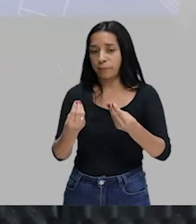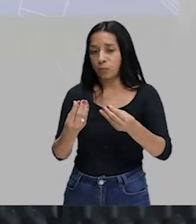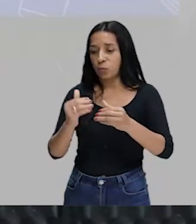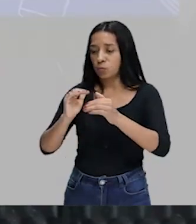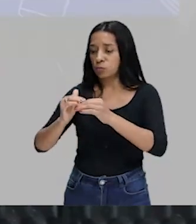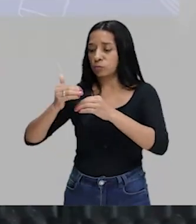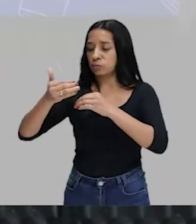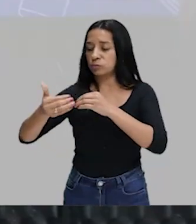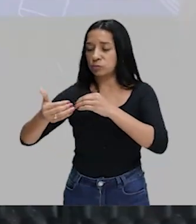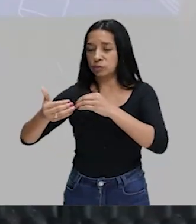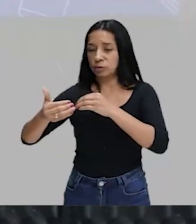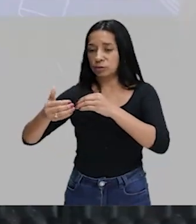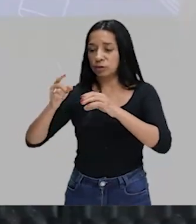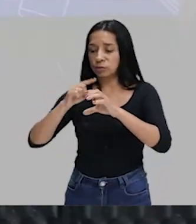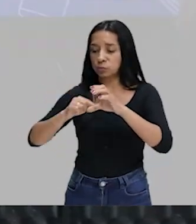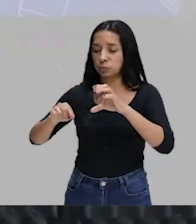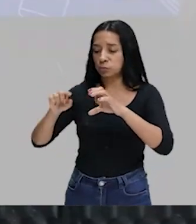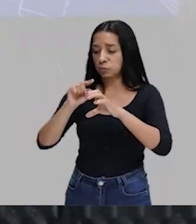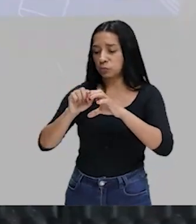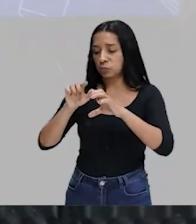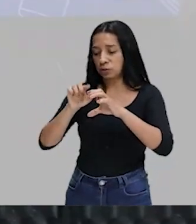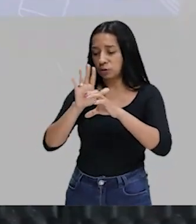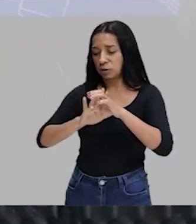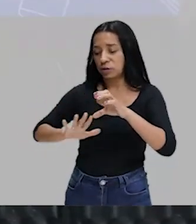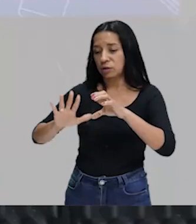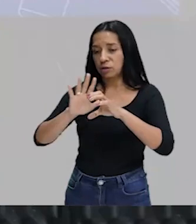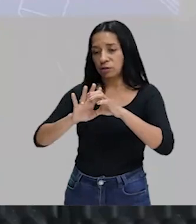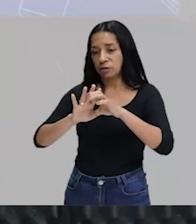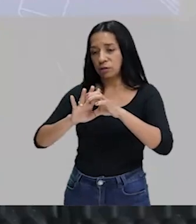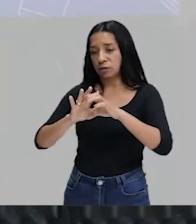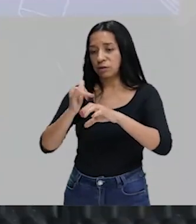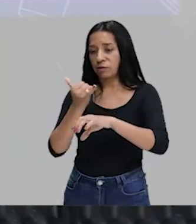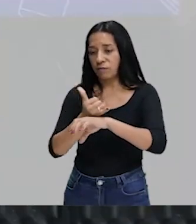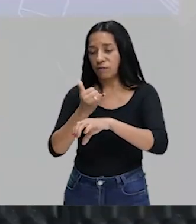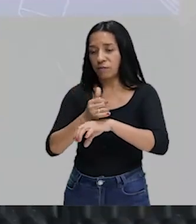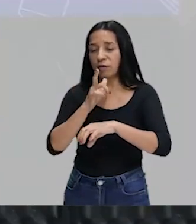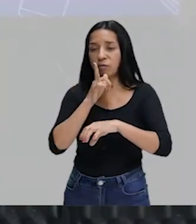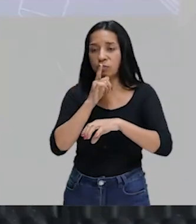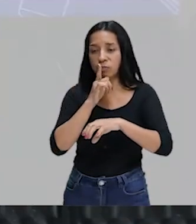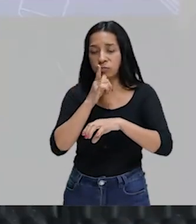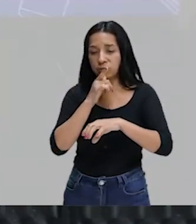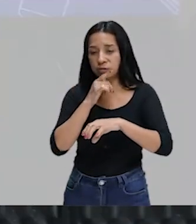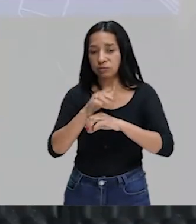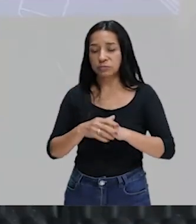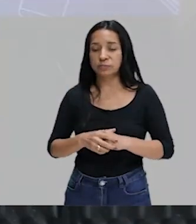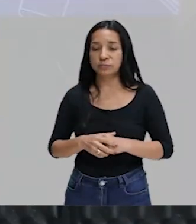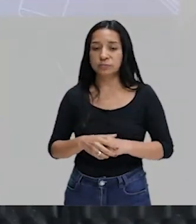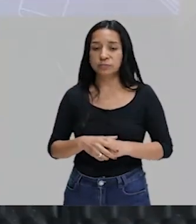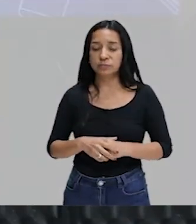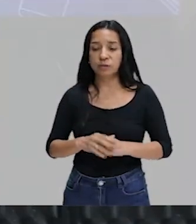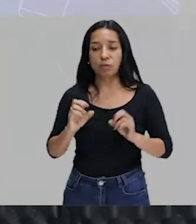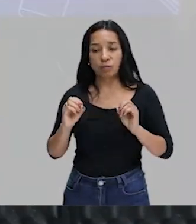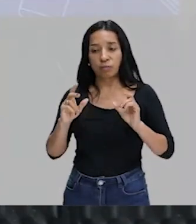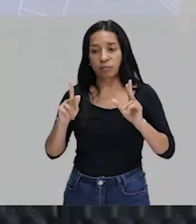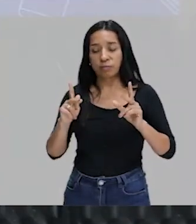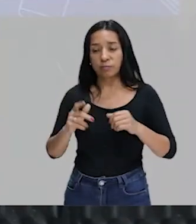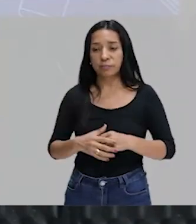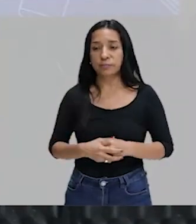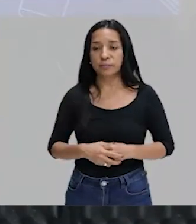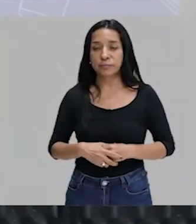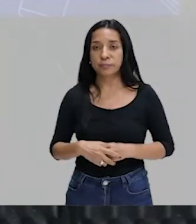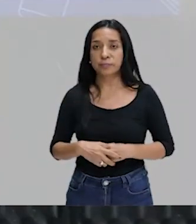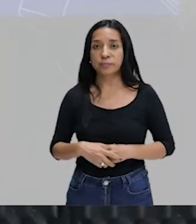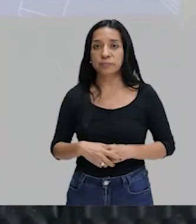externas, certo? E no núcleo nós temos uma grande quantidade de ferro líquido, certo? Como nós temos aqui também no planeta, ok?